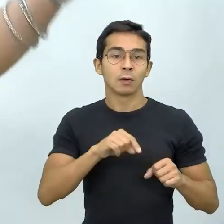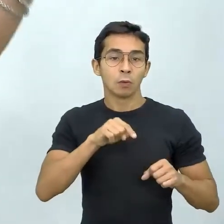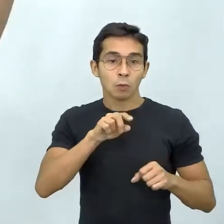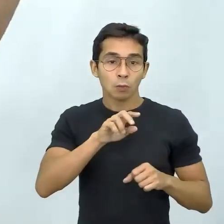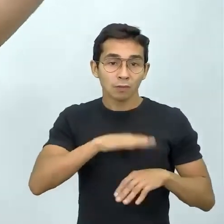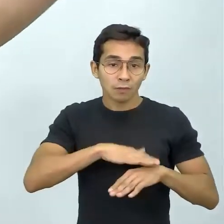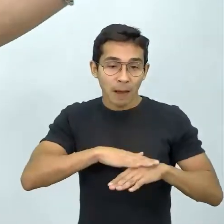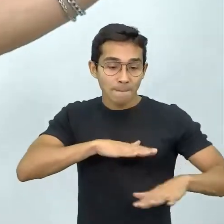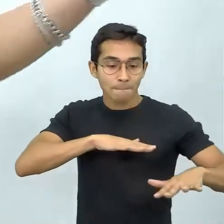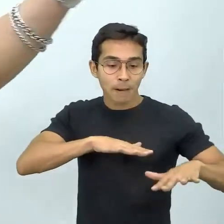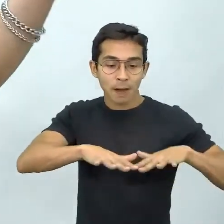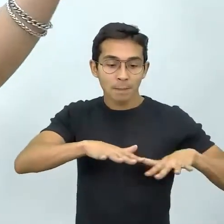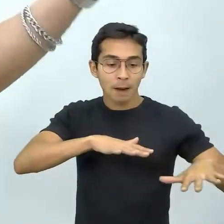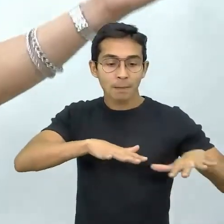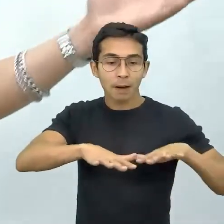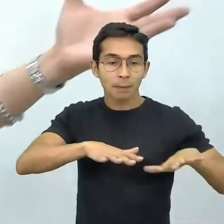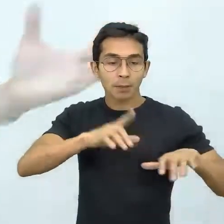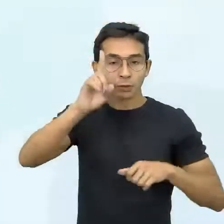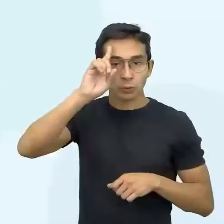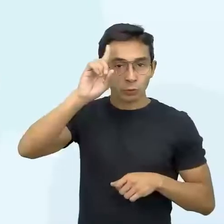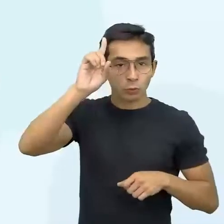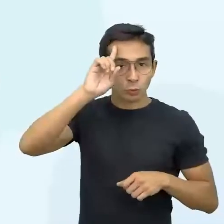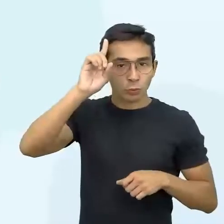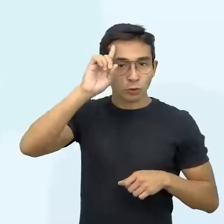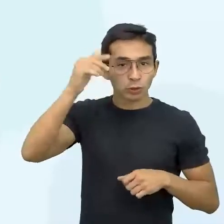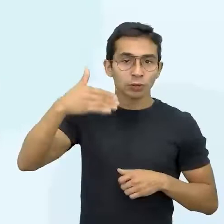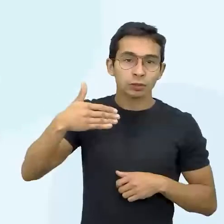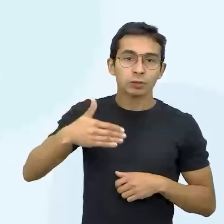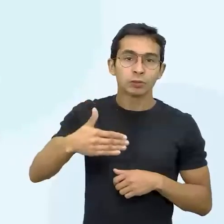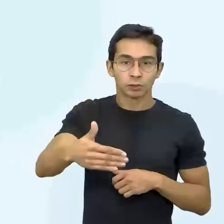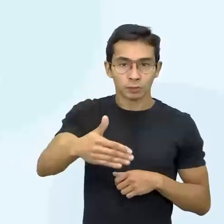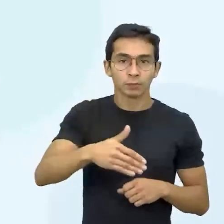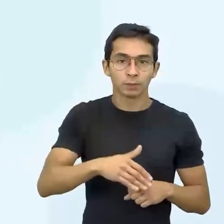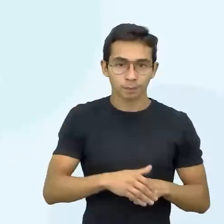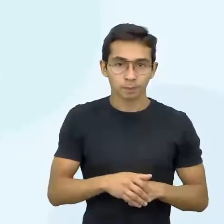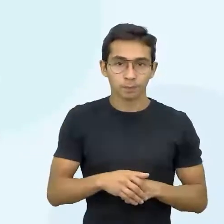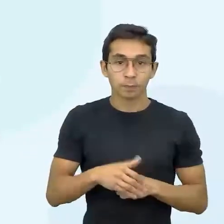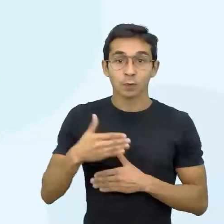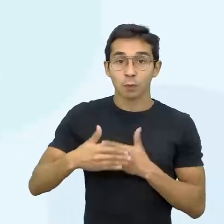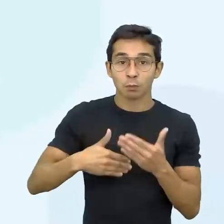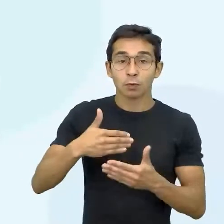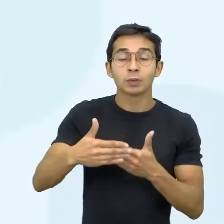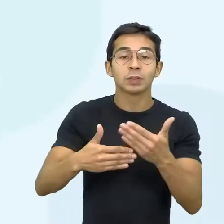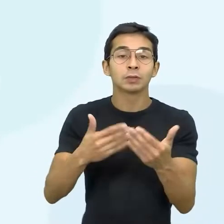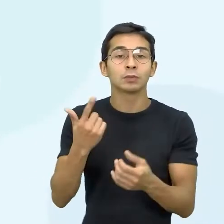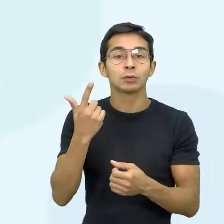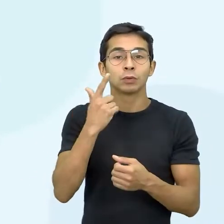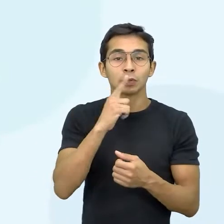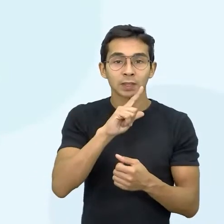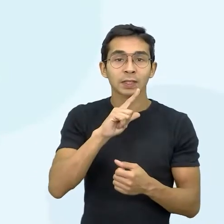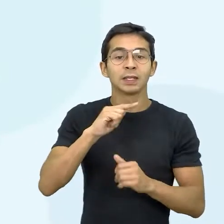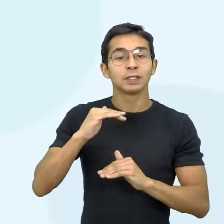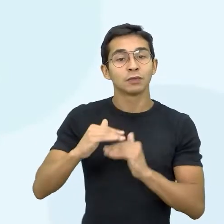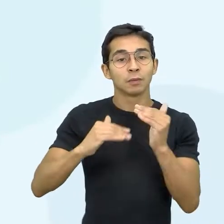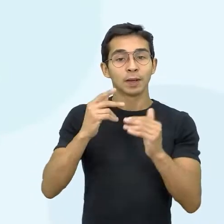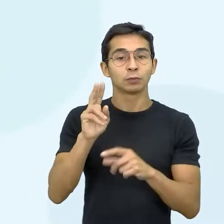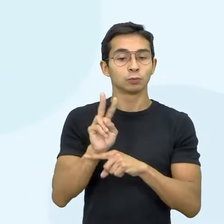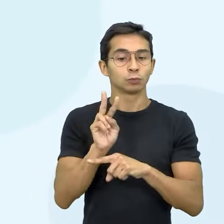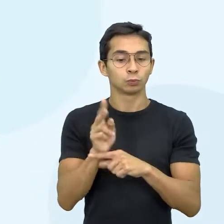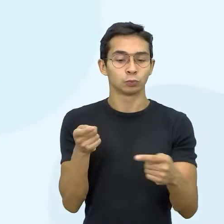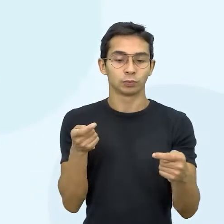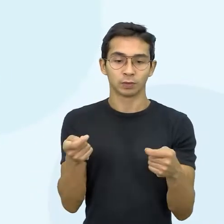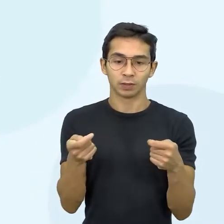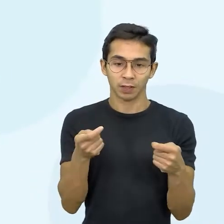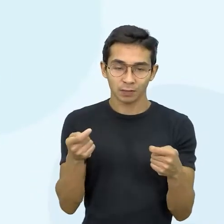processos, produtivos que priorizem o desenvolvimento sustentável e o uso consciente dos recursos naturais e a preservação